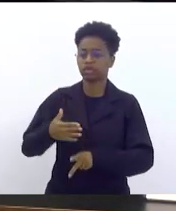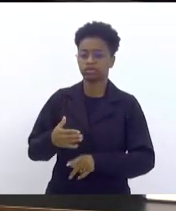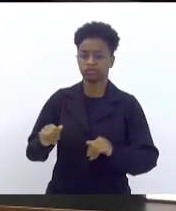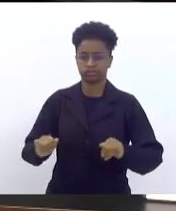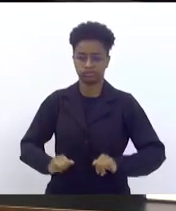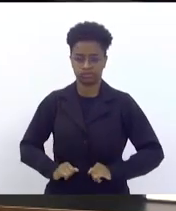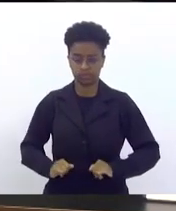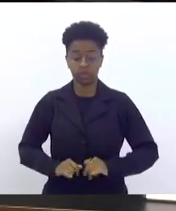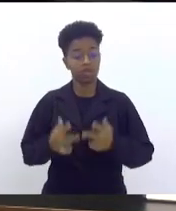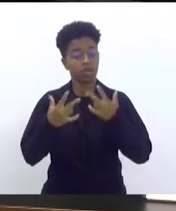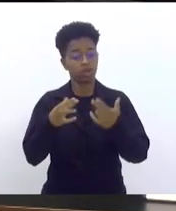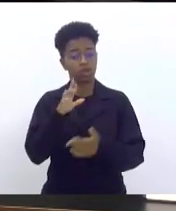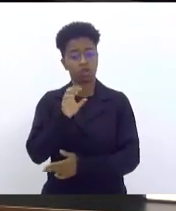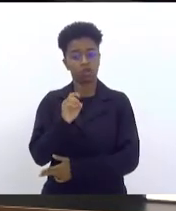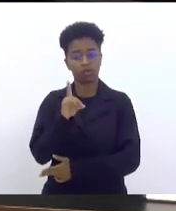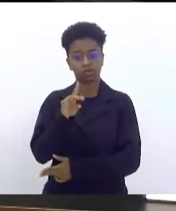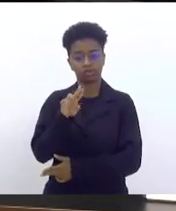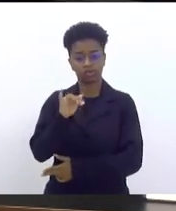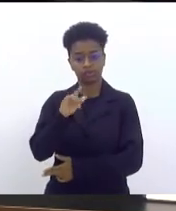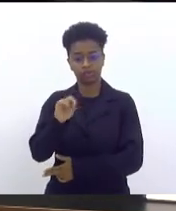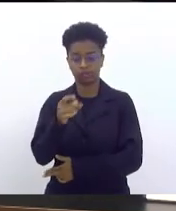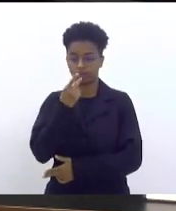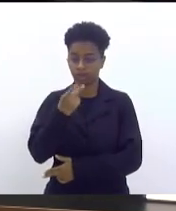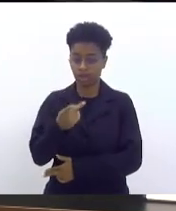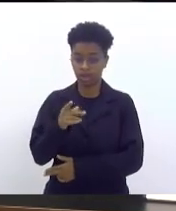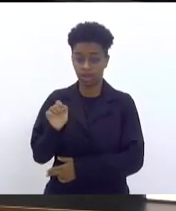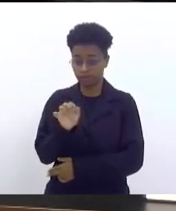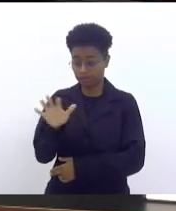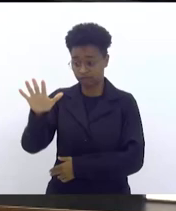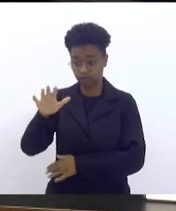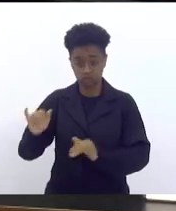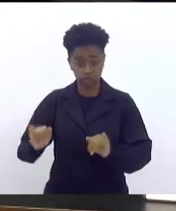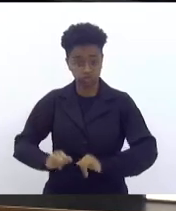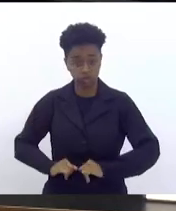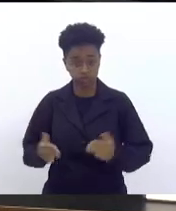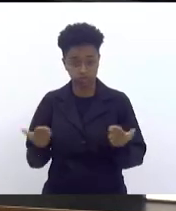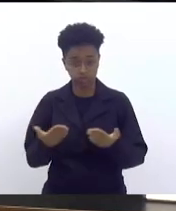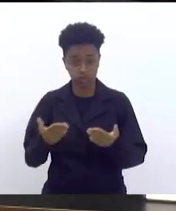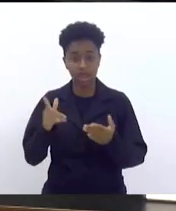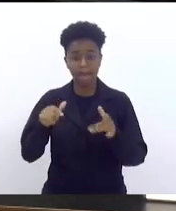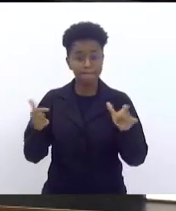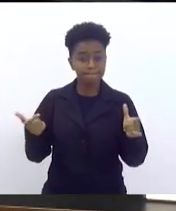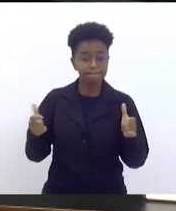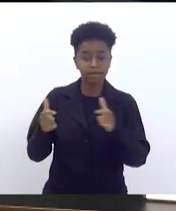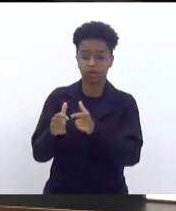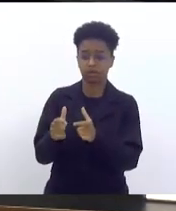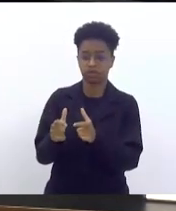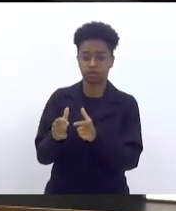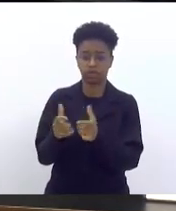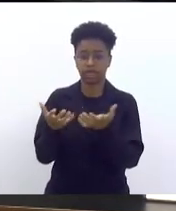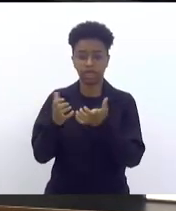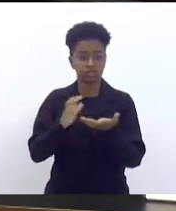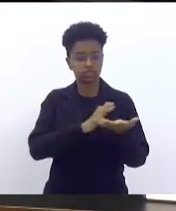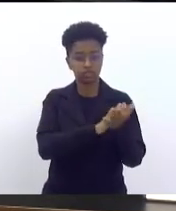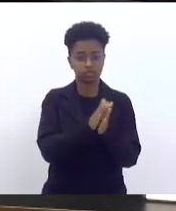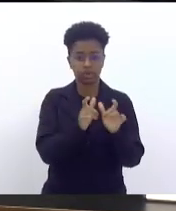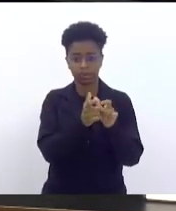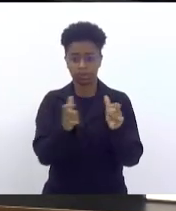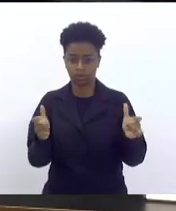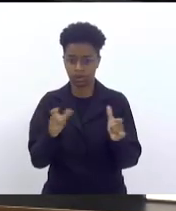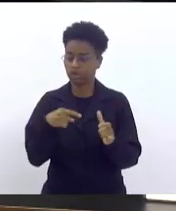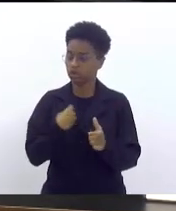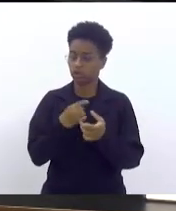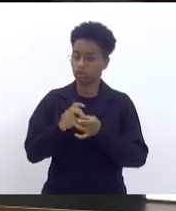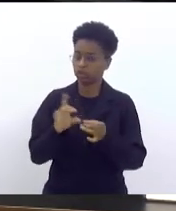o Amorim estas comunidades que sofrem hoje elas são a minoria que é destruir aquelas que são maiorias e nós não vamos permitir isso